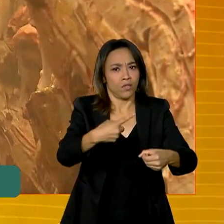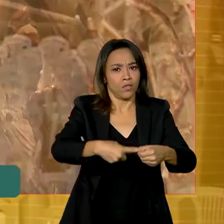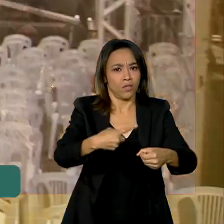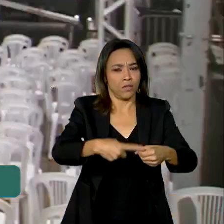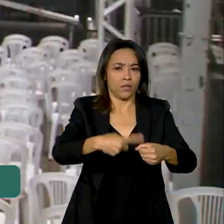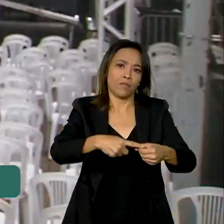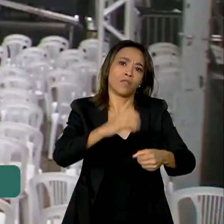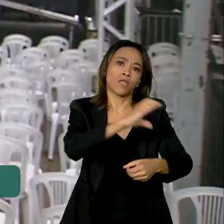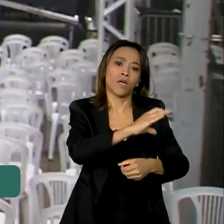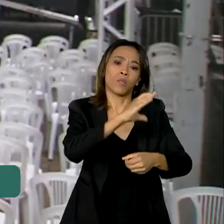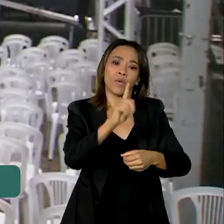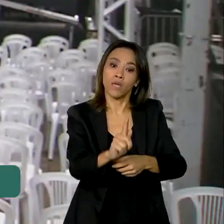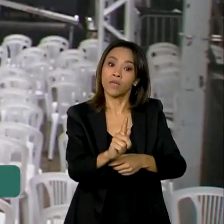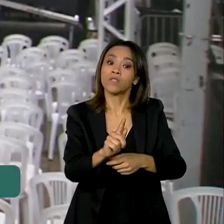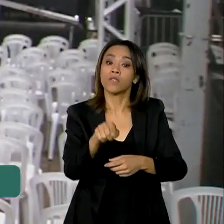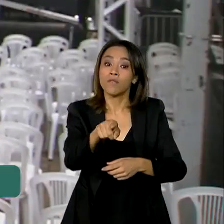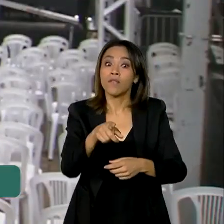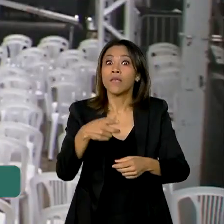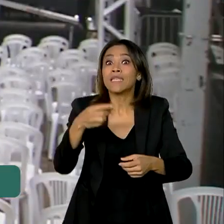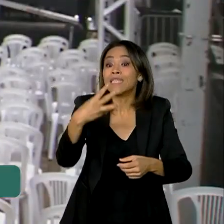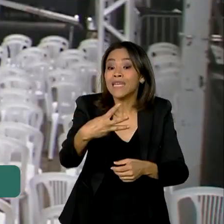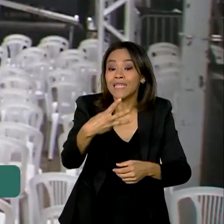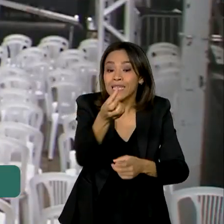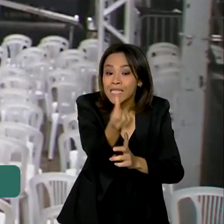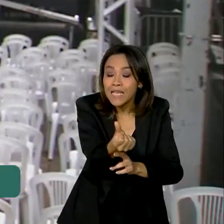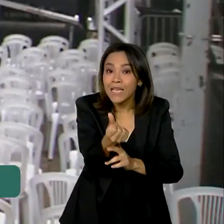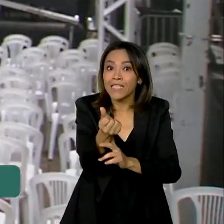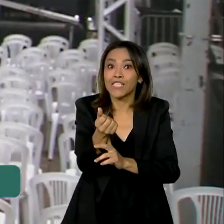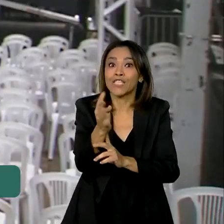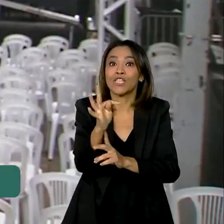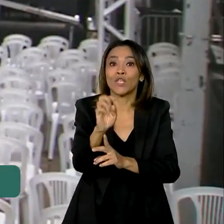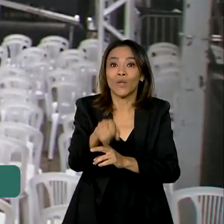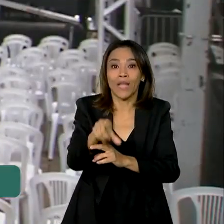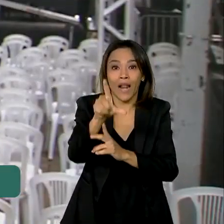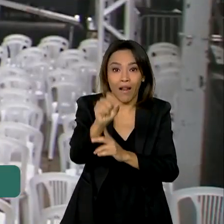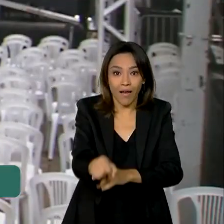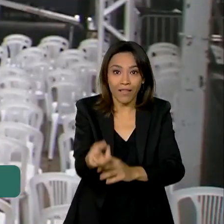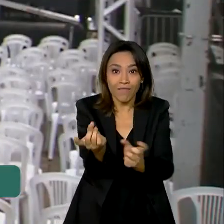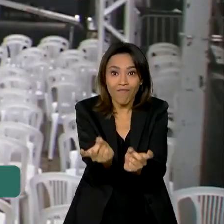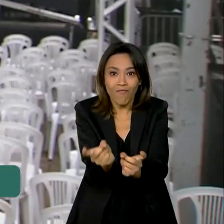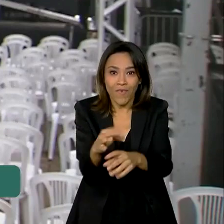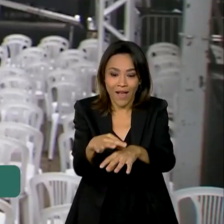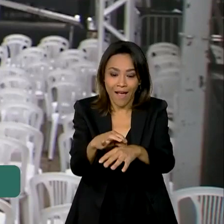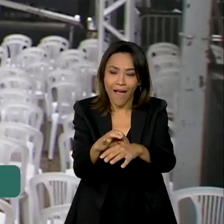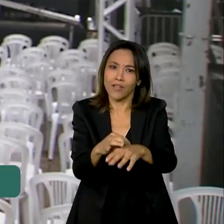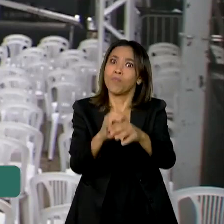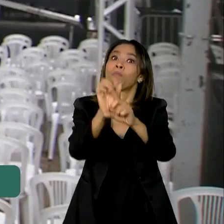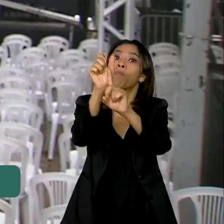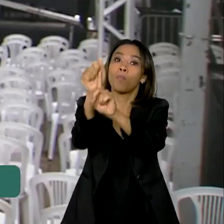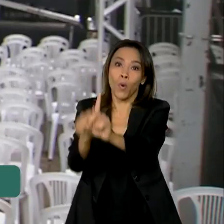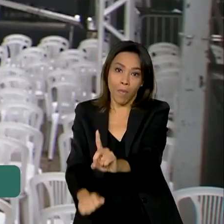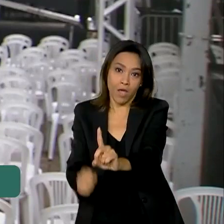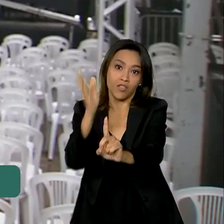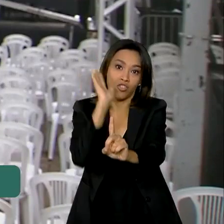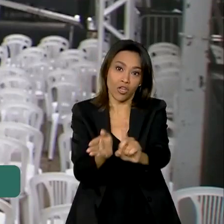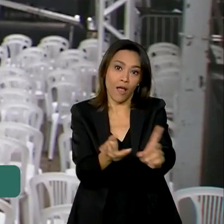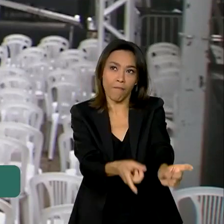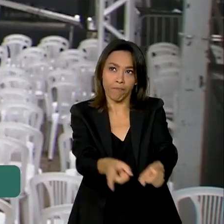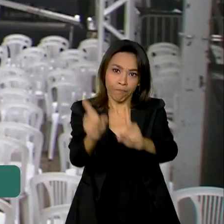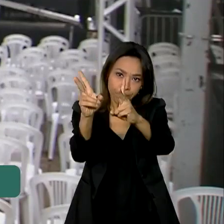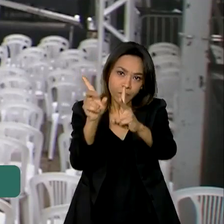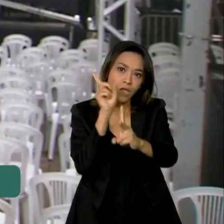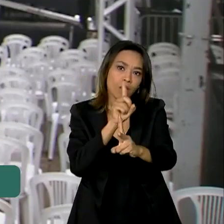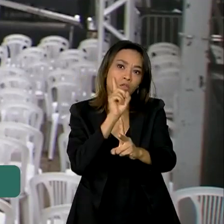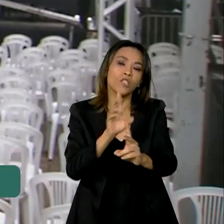produzir 16 mil toneladas de carne bovina por mês. Os produtos produzidos aqui já são exportados para os Estados Unidos